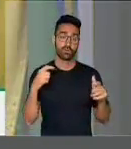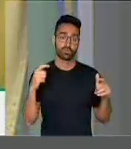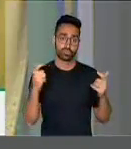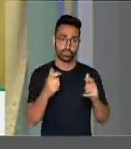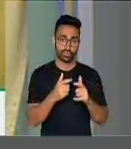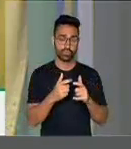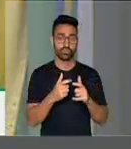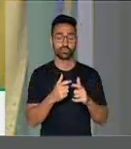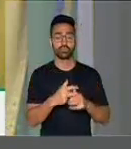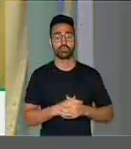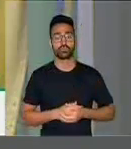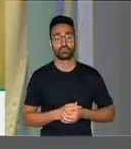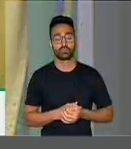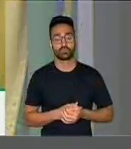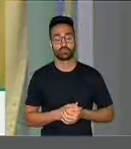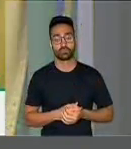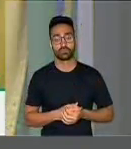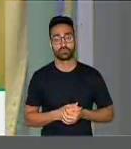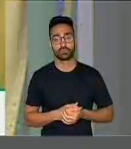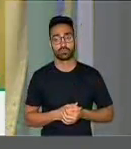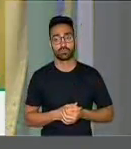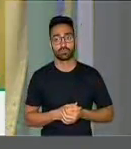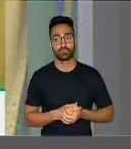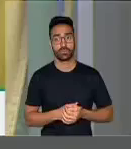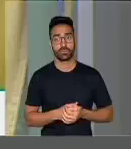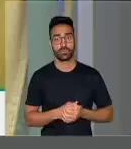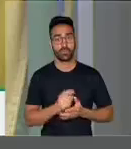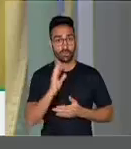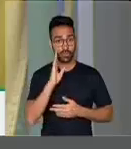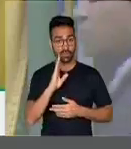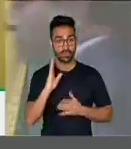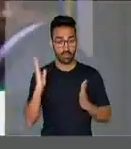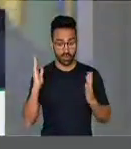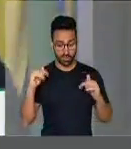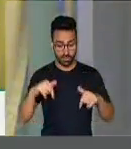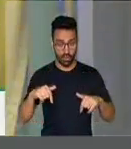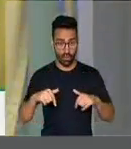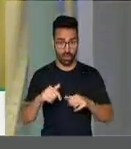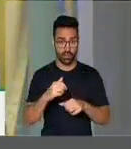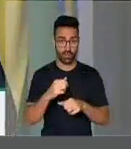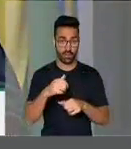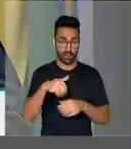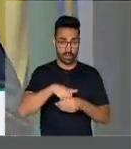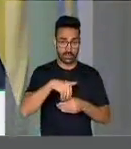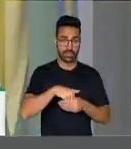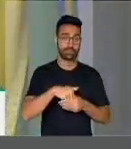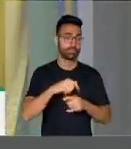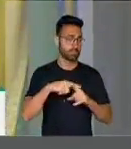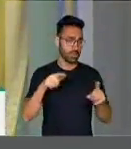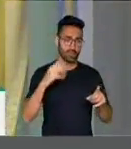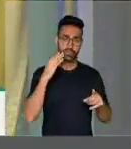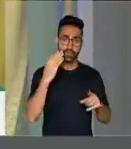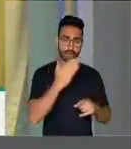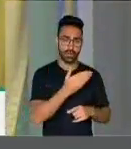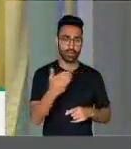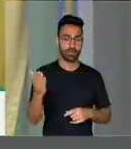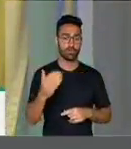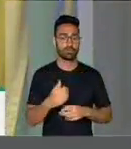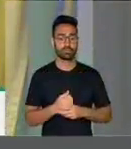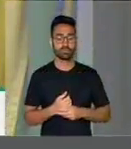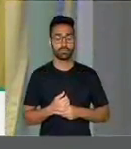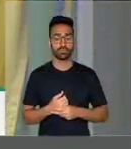nas últimas eleições, e nessa especialmente, mas sou muito grato a eles ainda ter